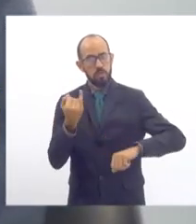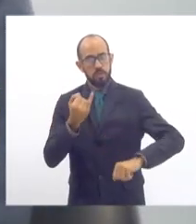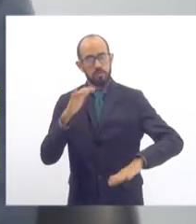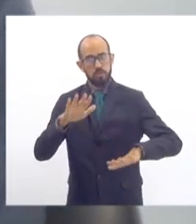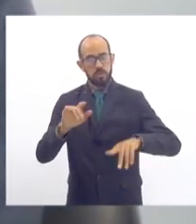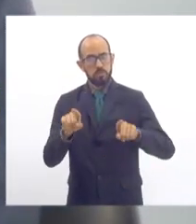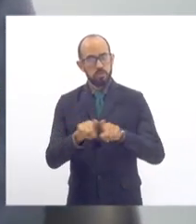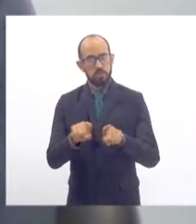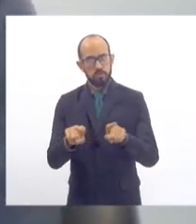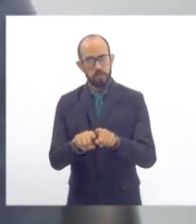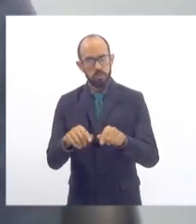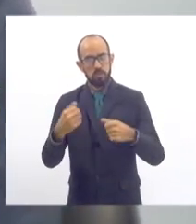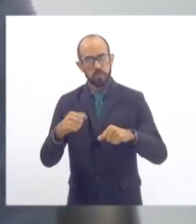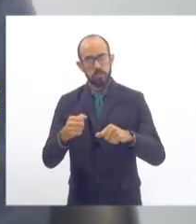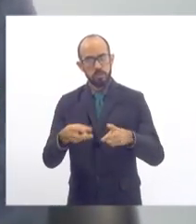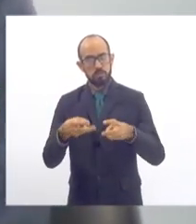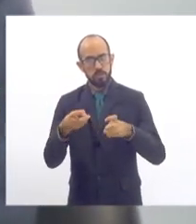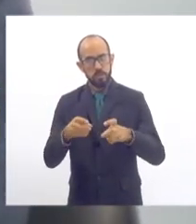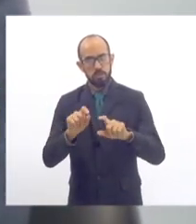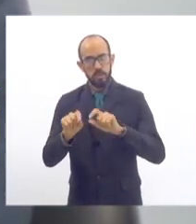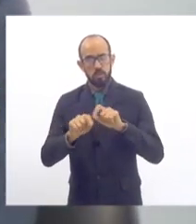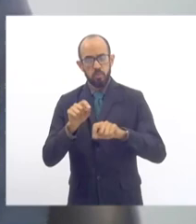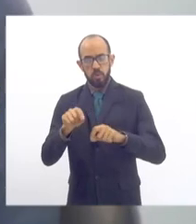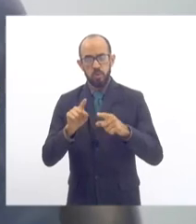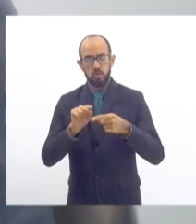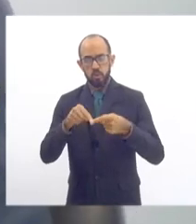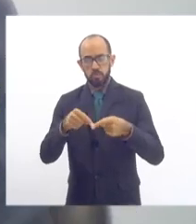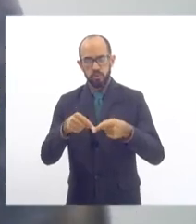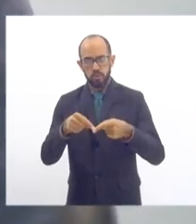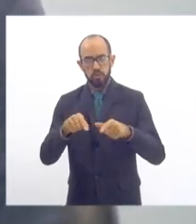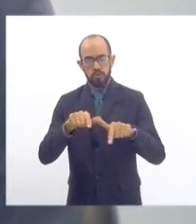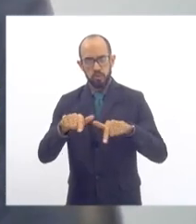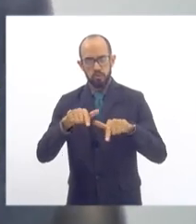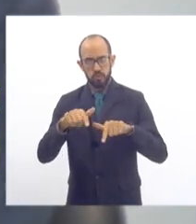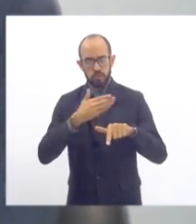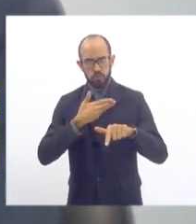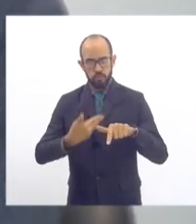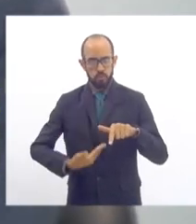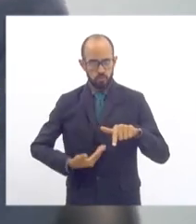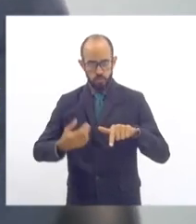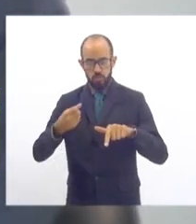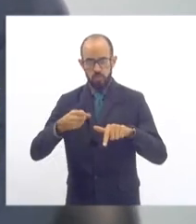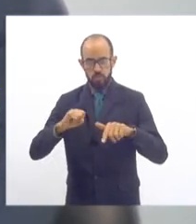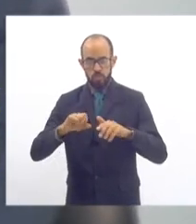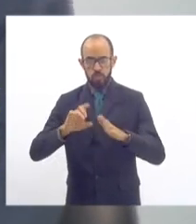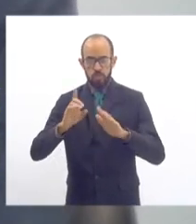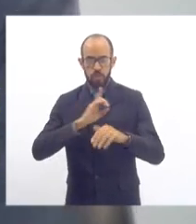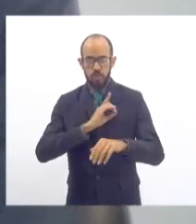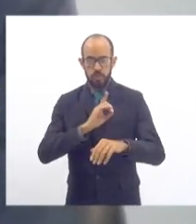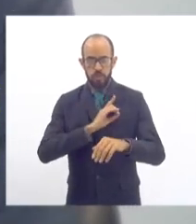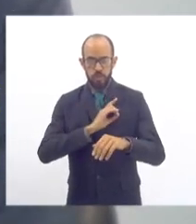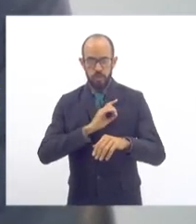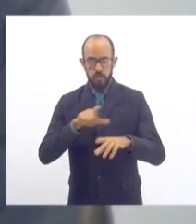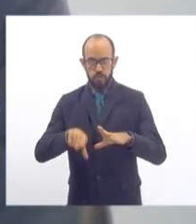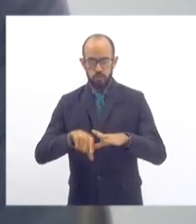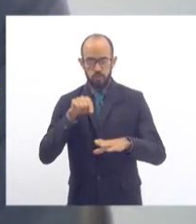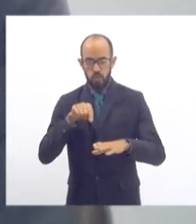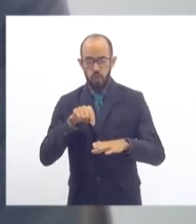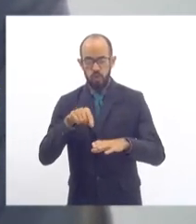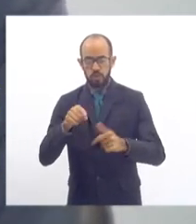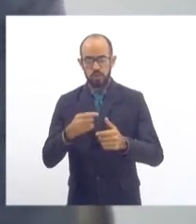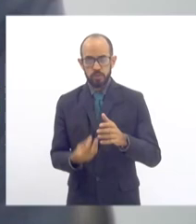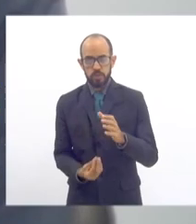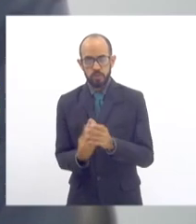também levadas em consideração com os objetivos do serviço público. Quando o DETRAN opta por inaugurar novas